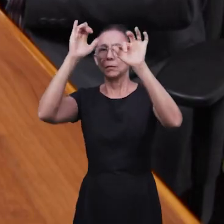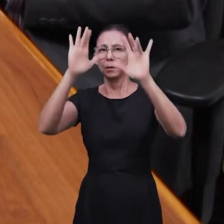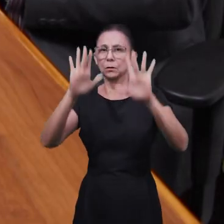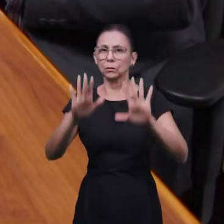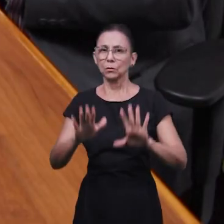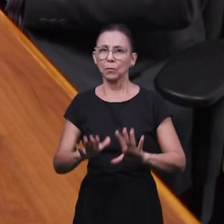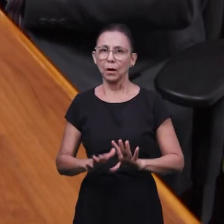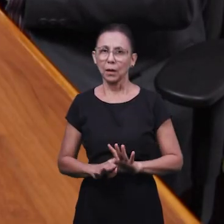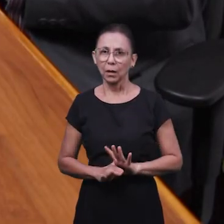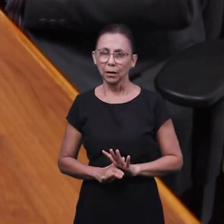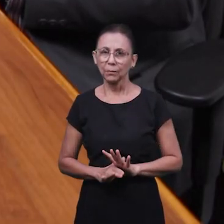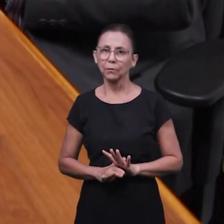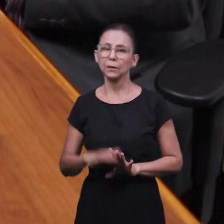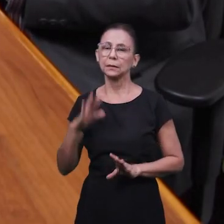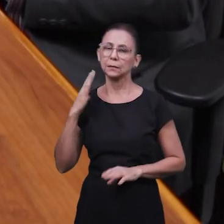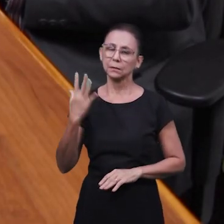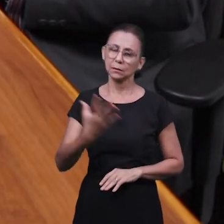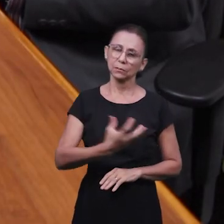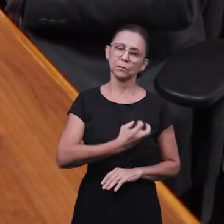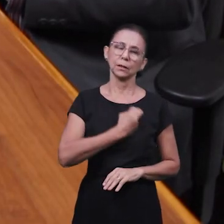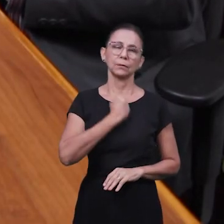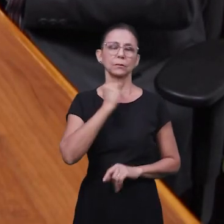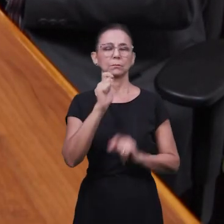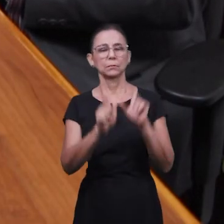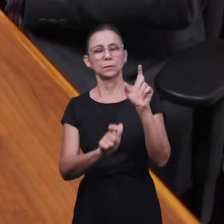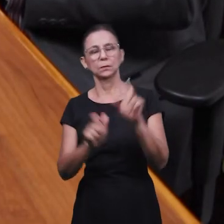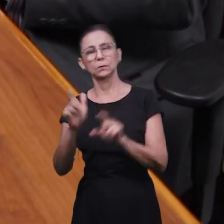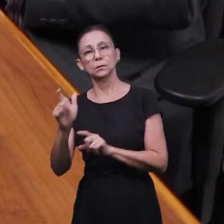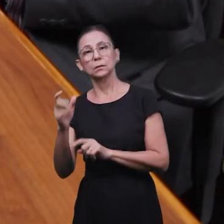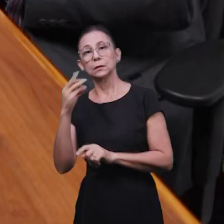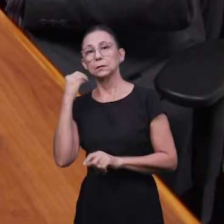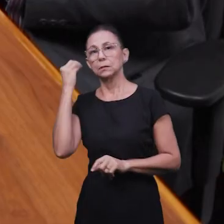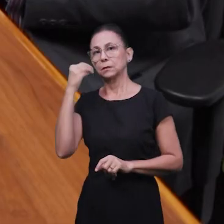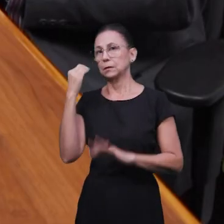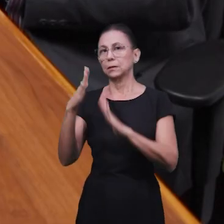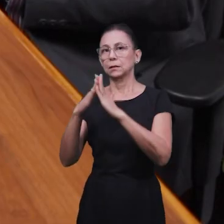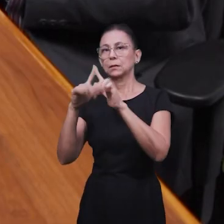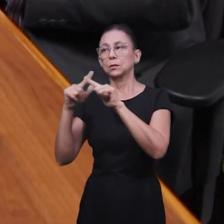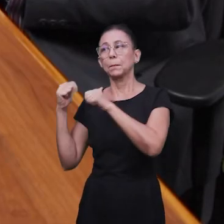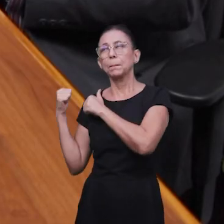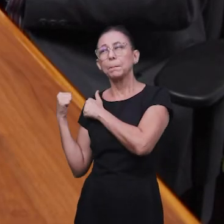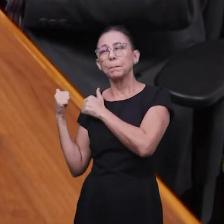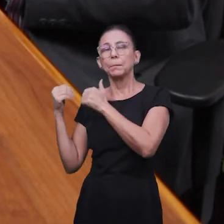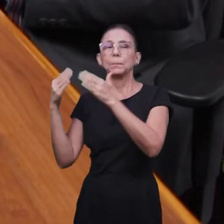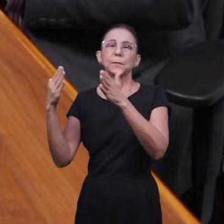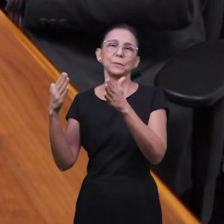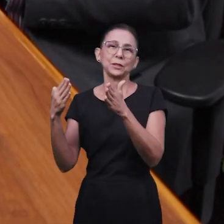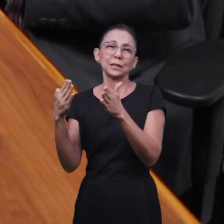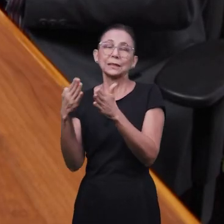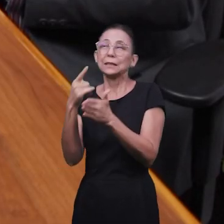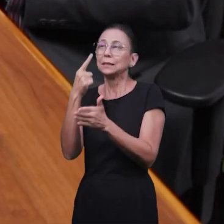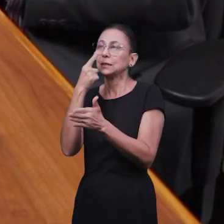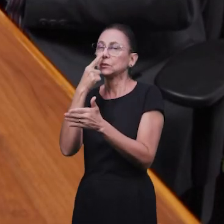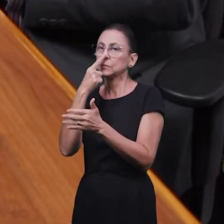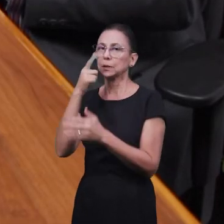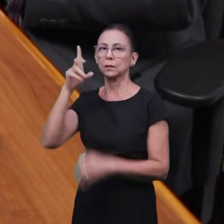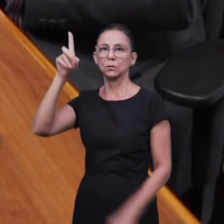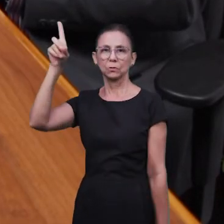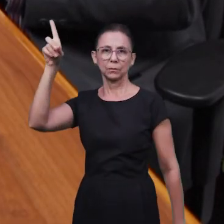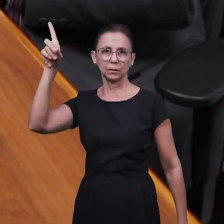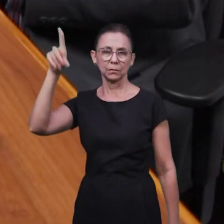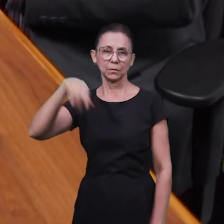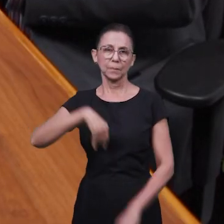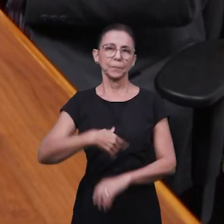ali no meio daquele povo. Então, foi a grande experiência da igreja primitiva, essa intimidade com